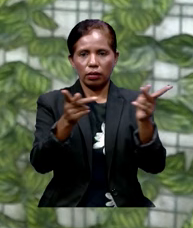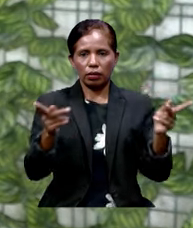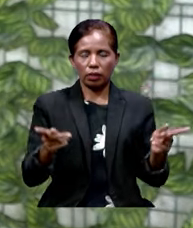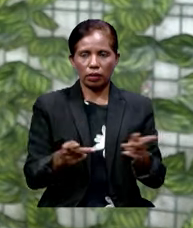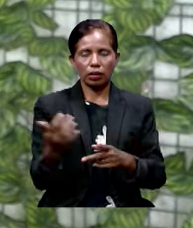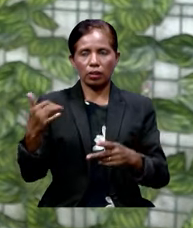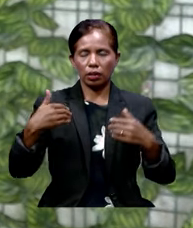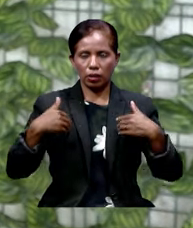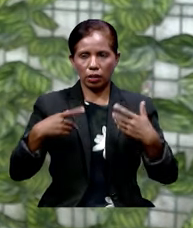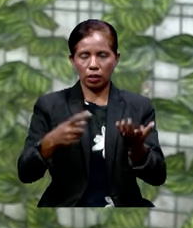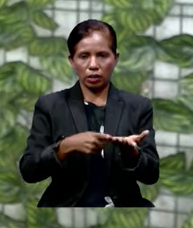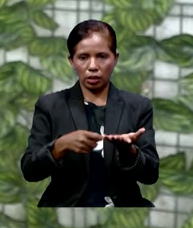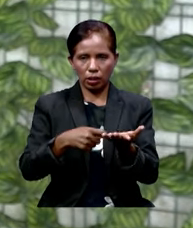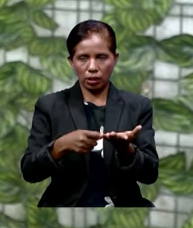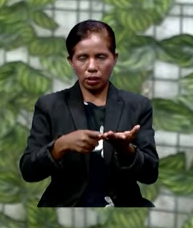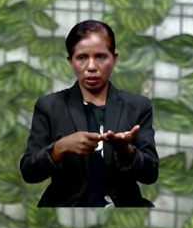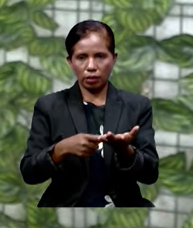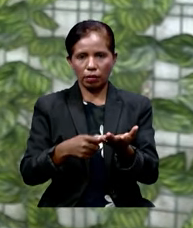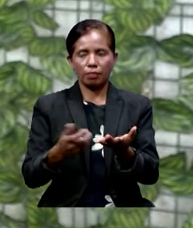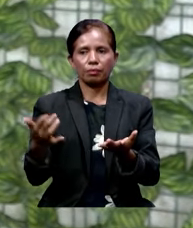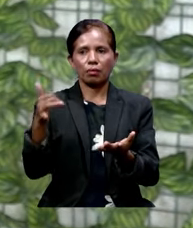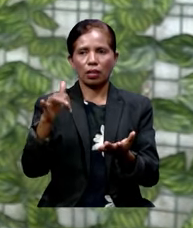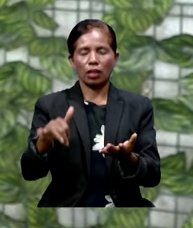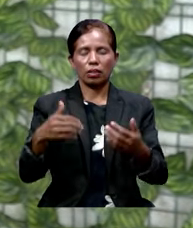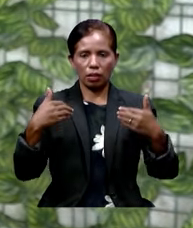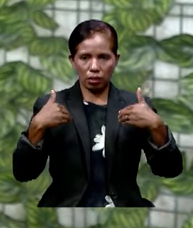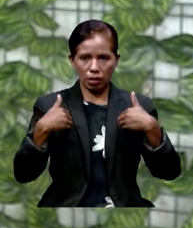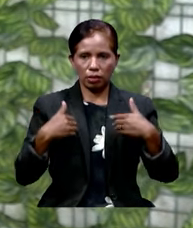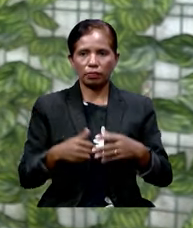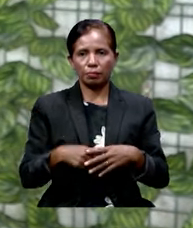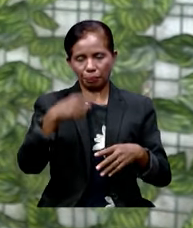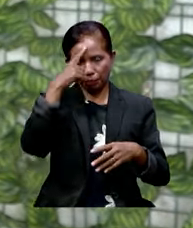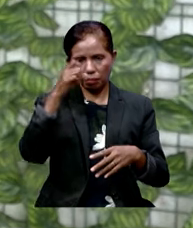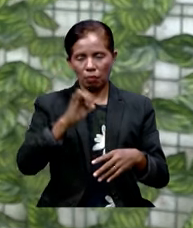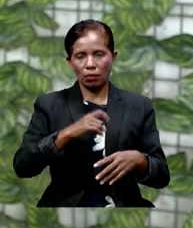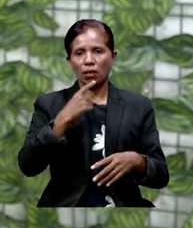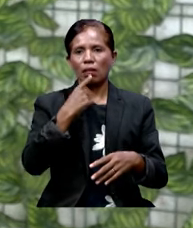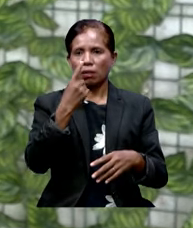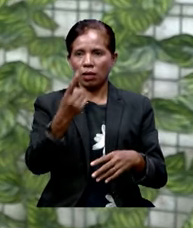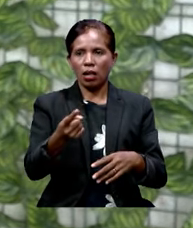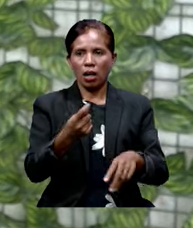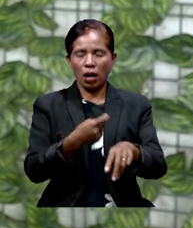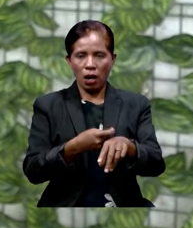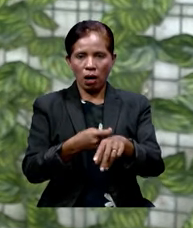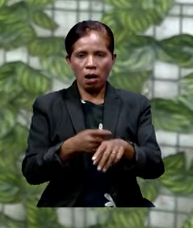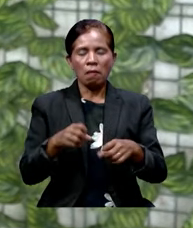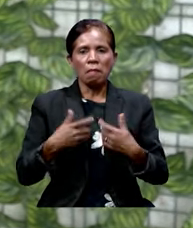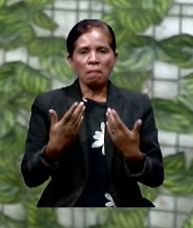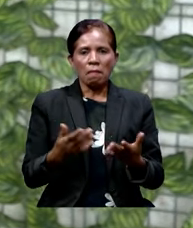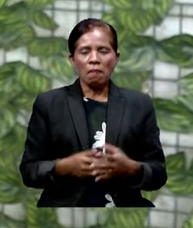heri un tecne proprio ne ve que sira ia tamba hau atu ato de tica tac tecne proprio no isa